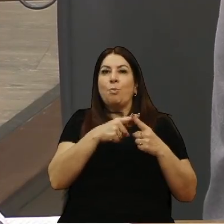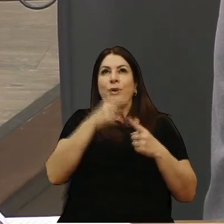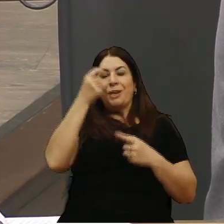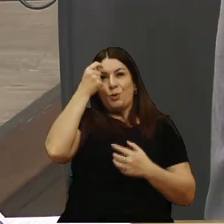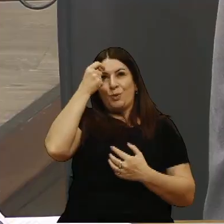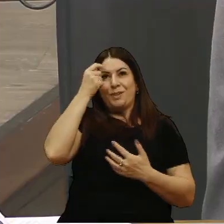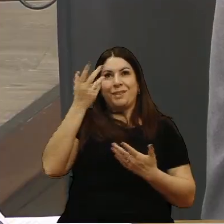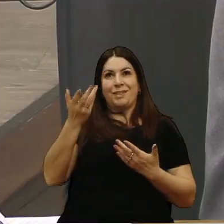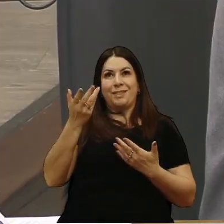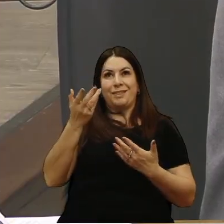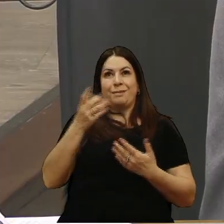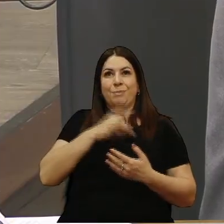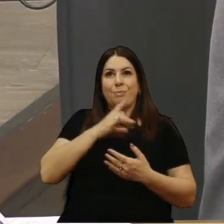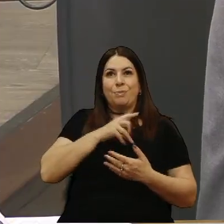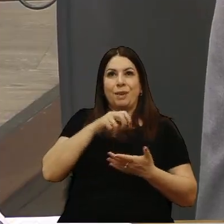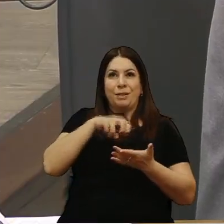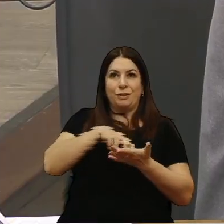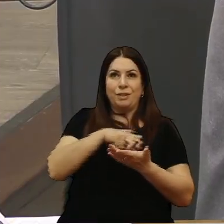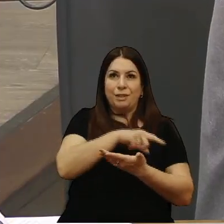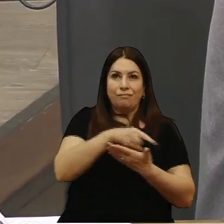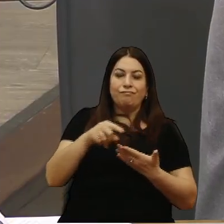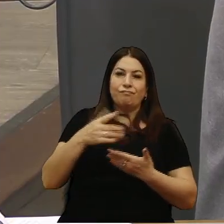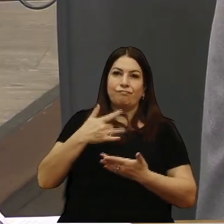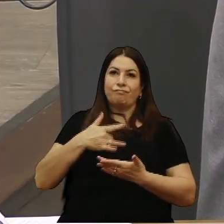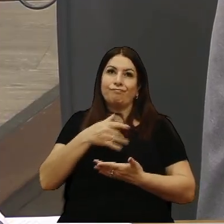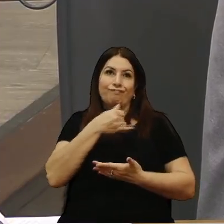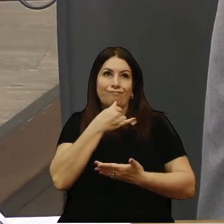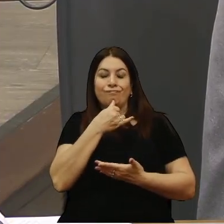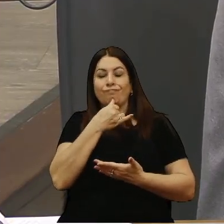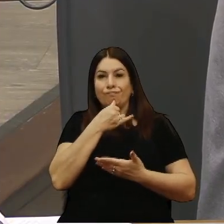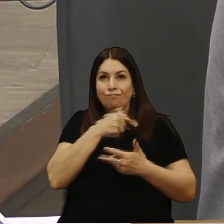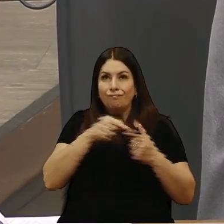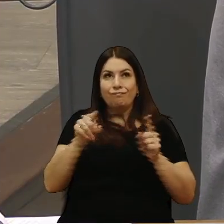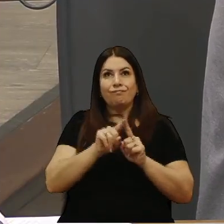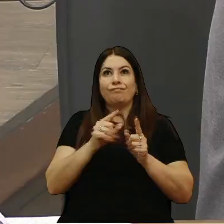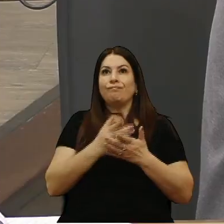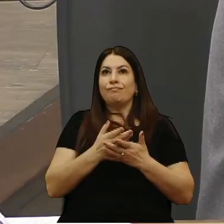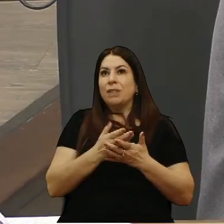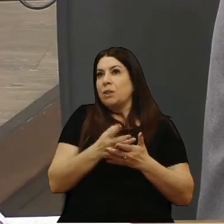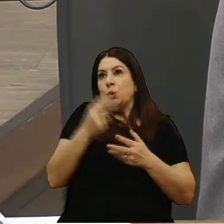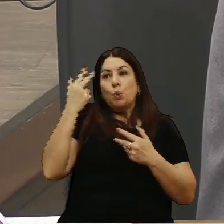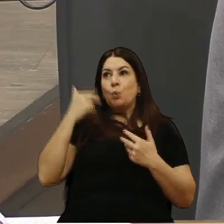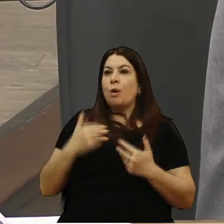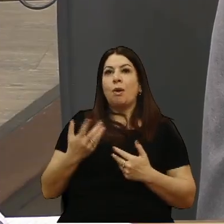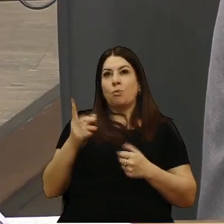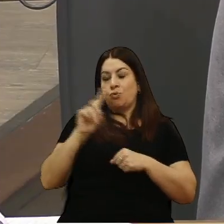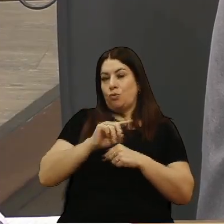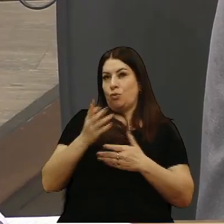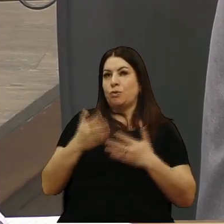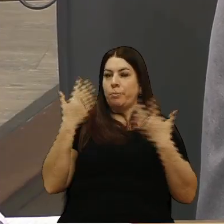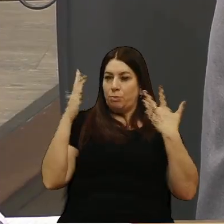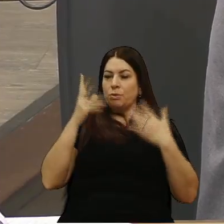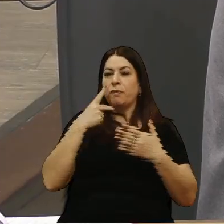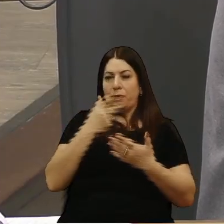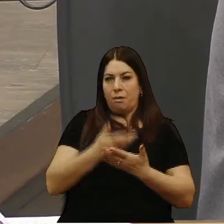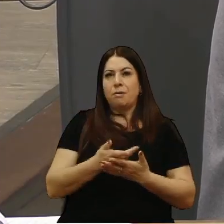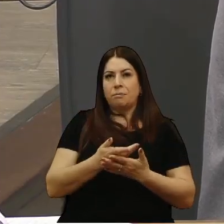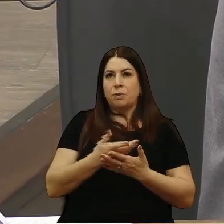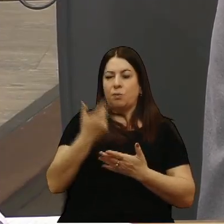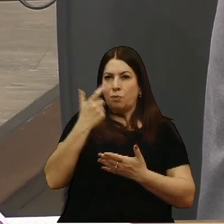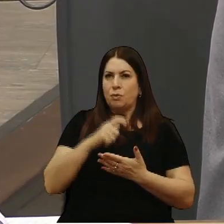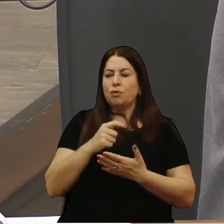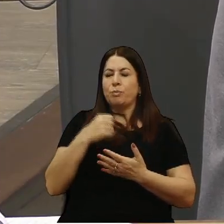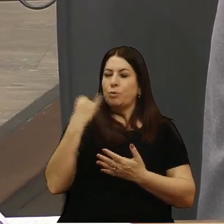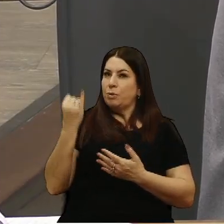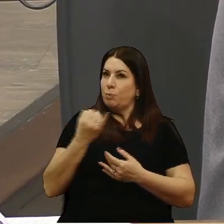consciência, mas pelo medo da pena. E é lamentável isso. Uma coisa que deveria ser ao natural nos dias de hoje. Mas parabéns pela sua fala. Eu acho que isso é um